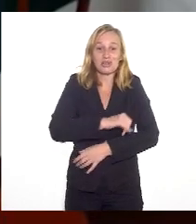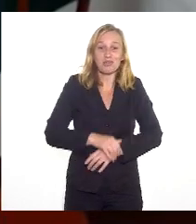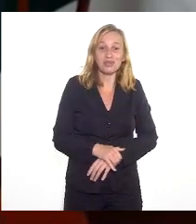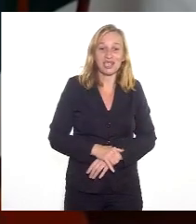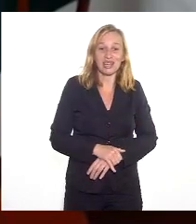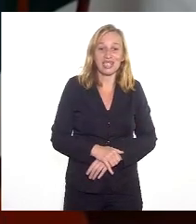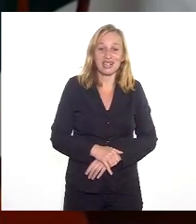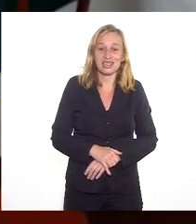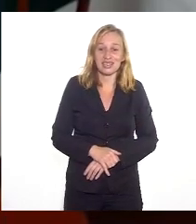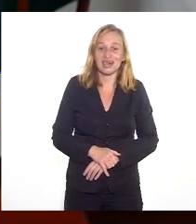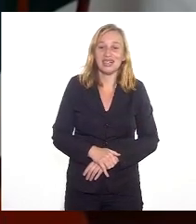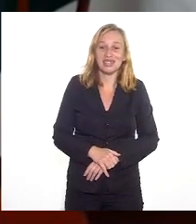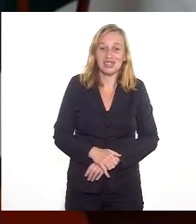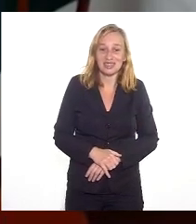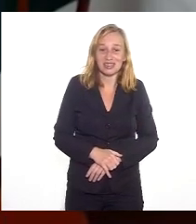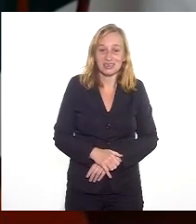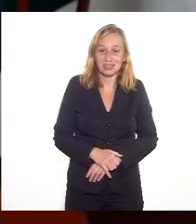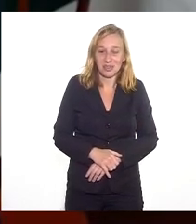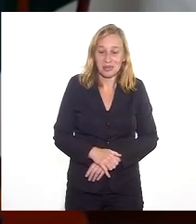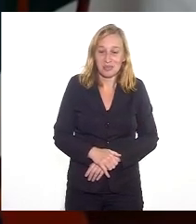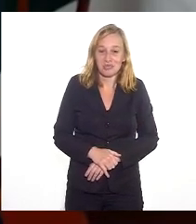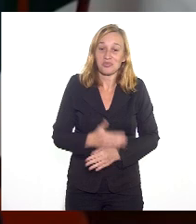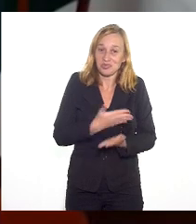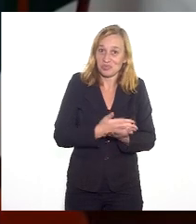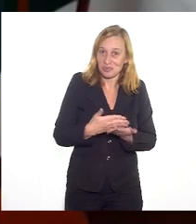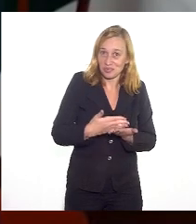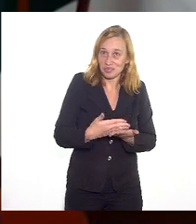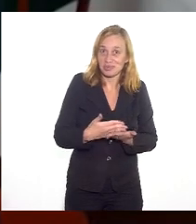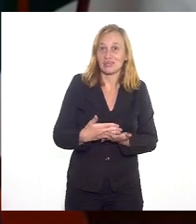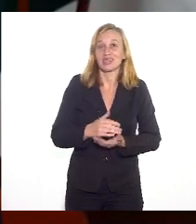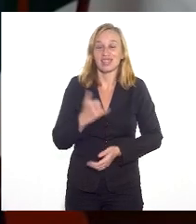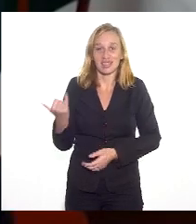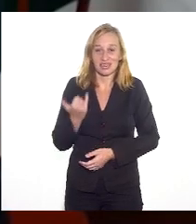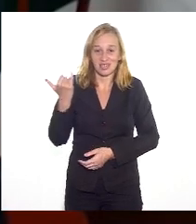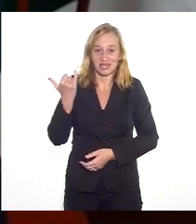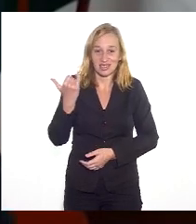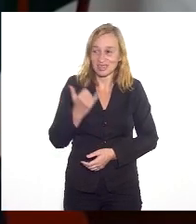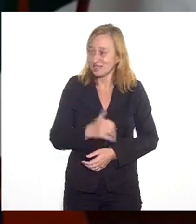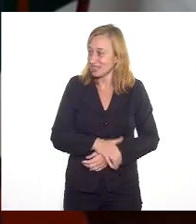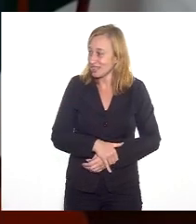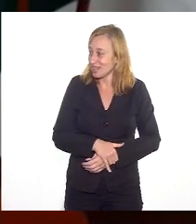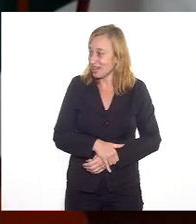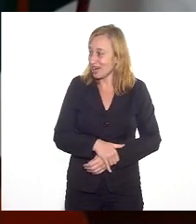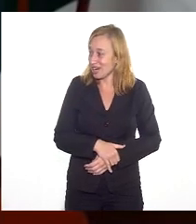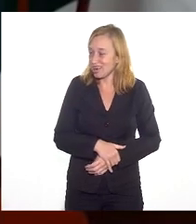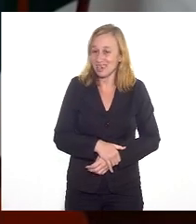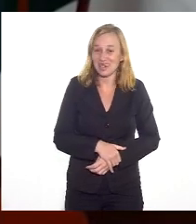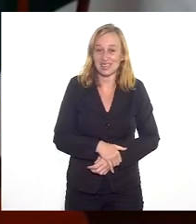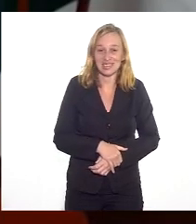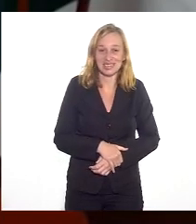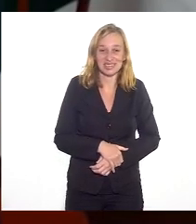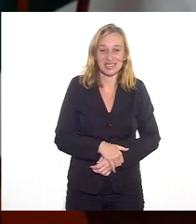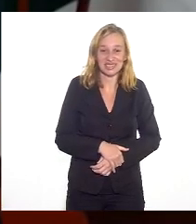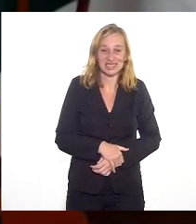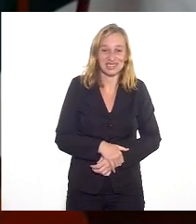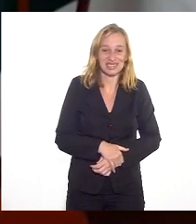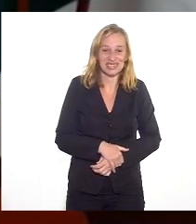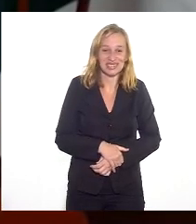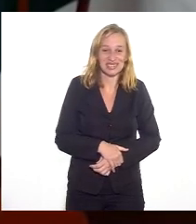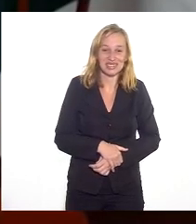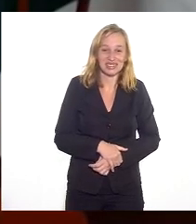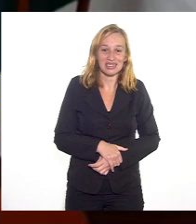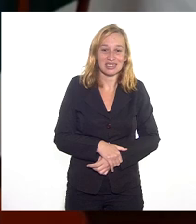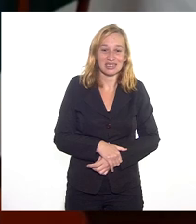principalmente nos combustíveis. É importante que a gente comece a buscar soluções para reduzir